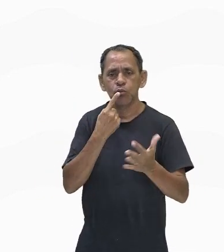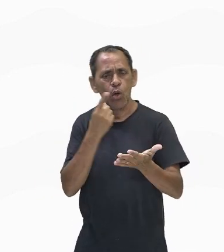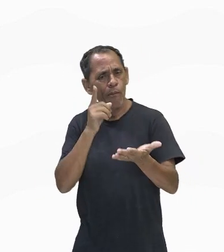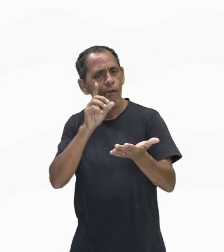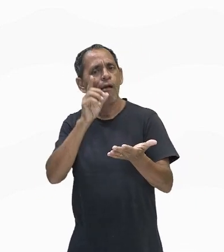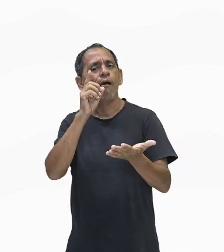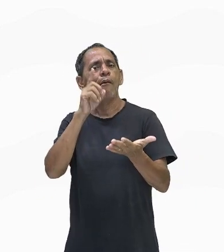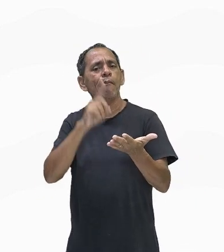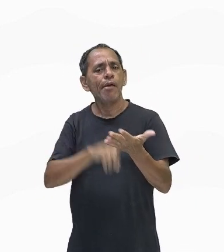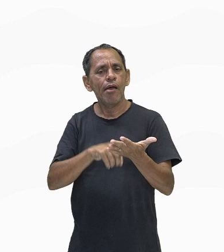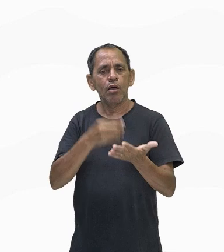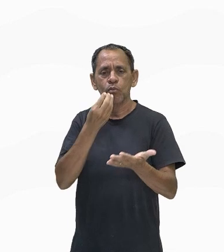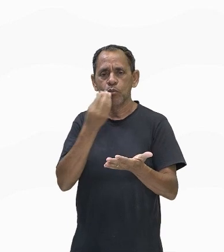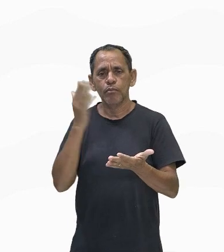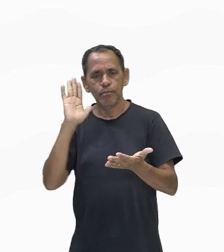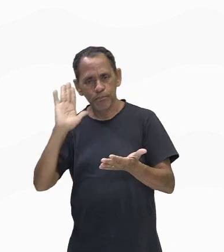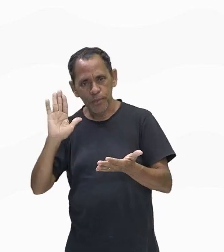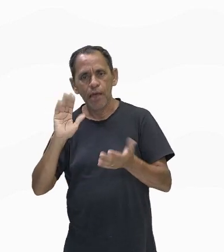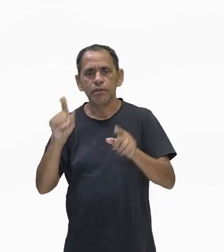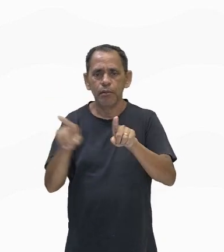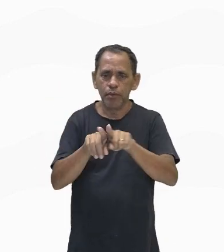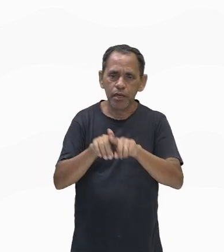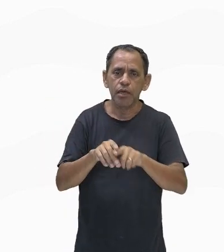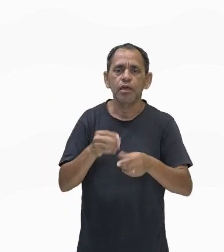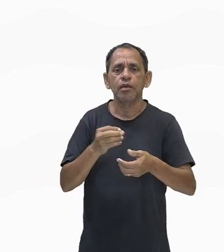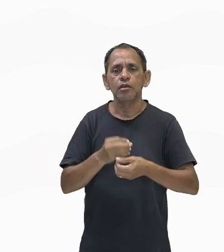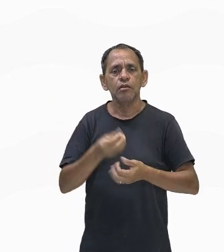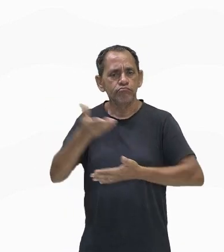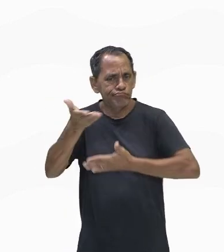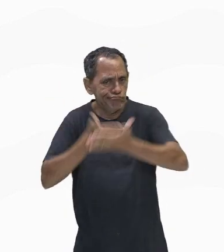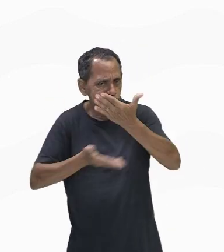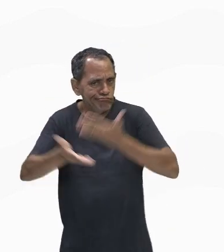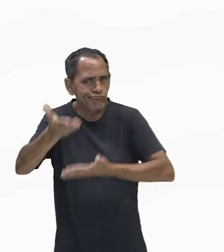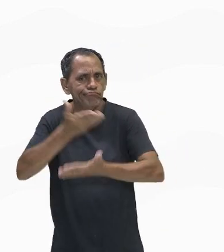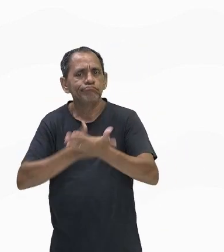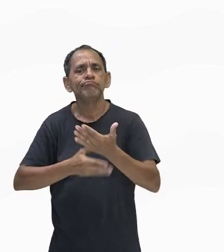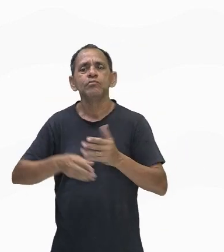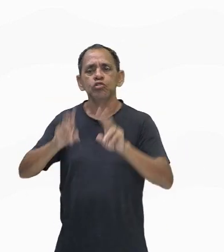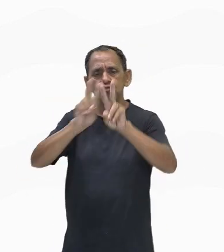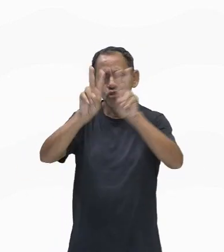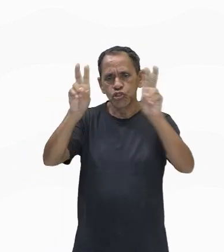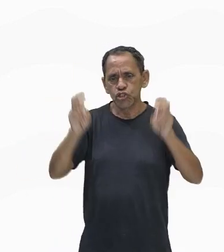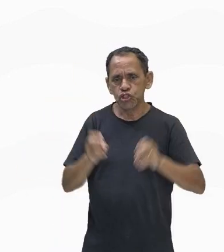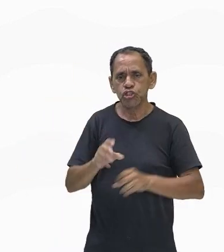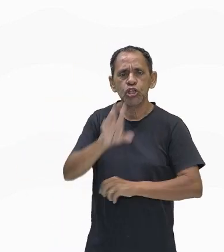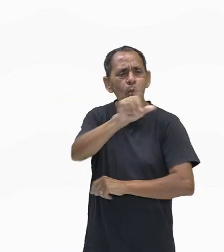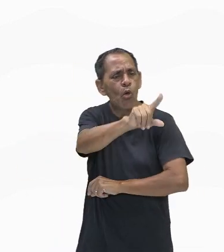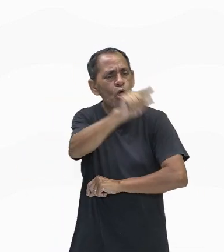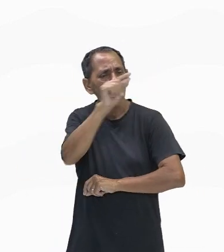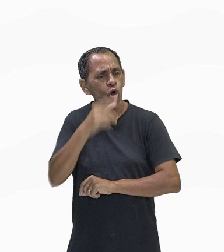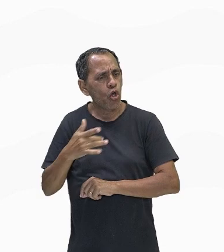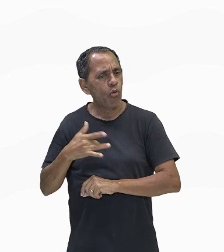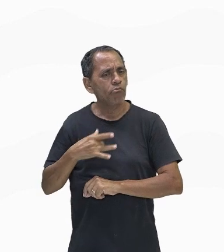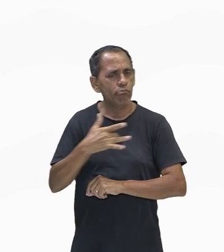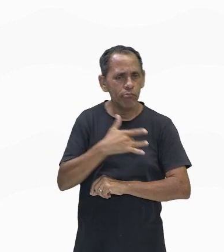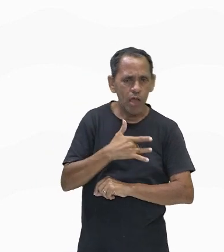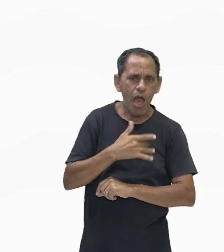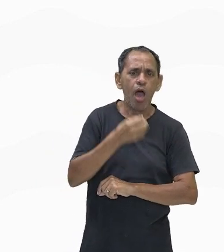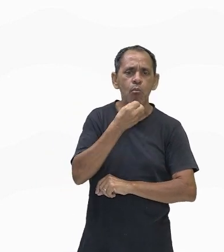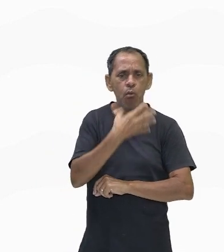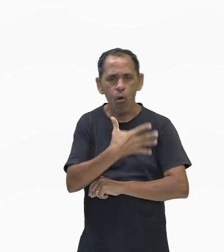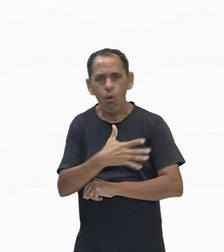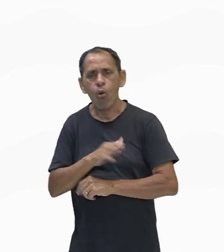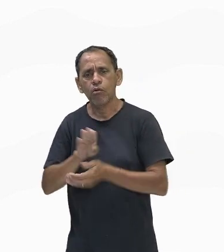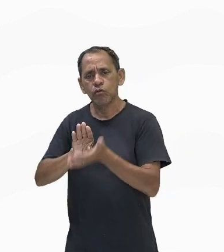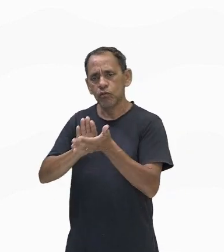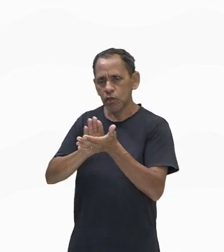vida pessoal e escolar, falar sobre como se sente, fazer escolhas saudáveis, investir nas suas relações